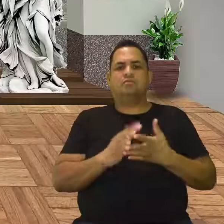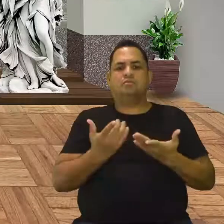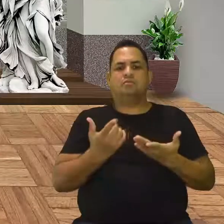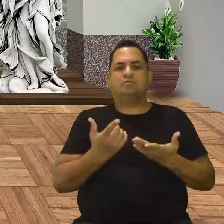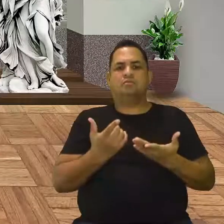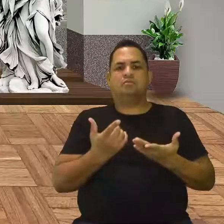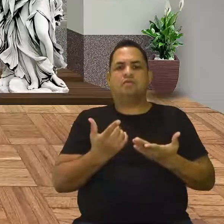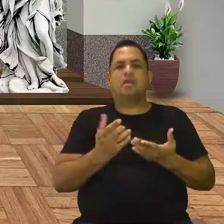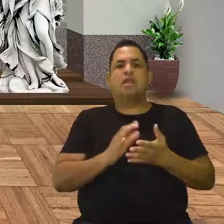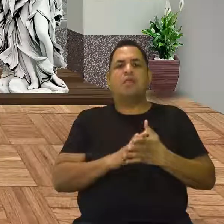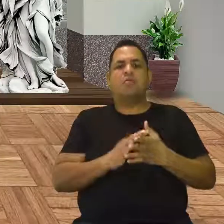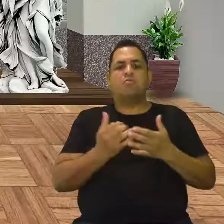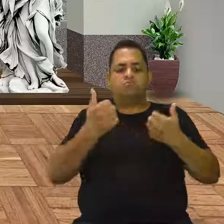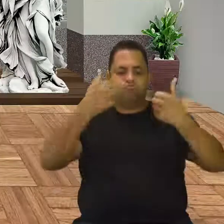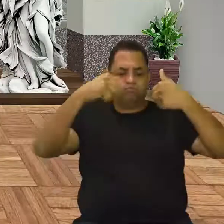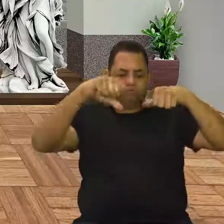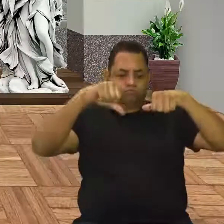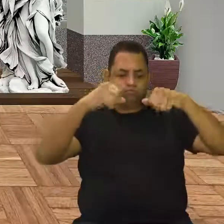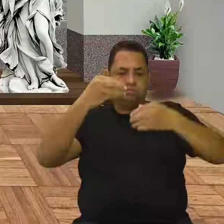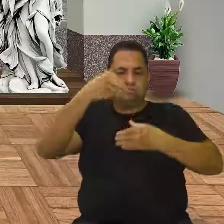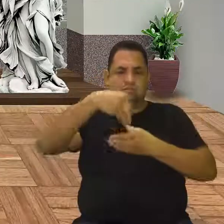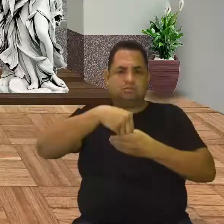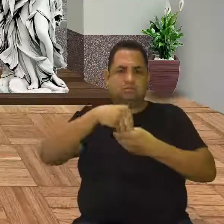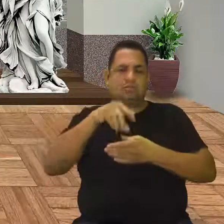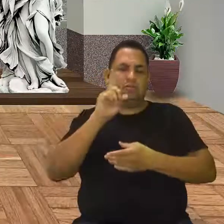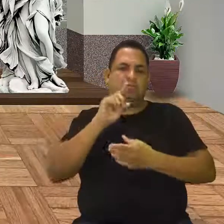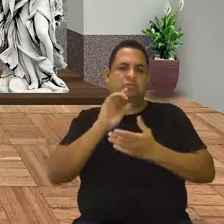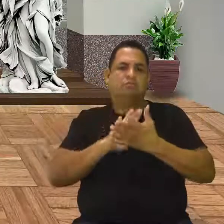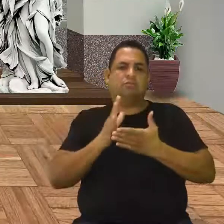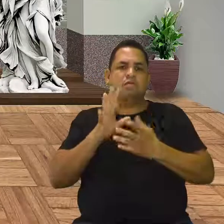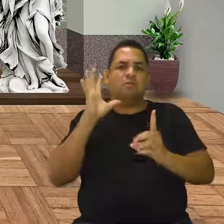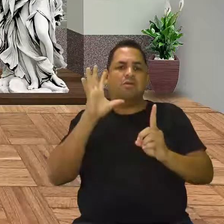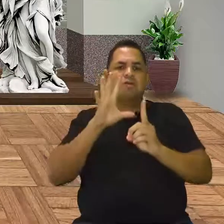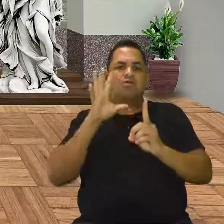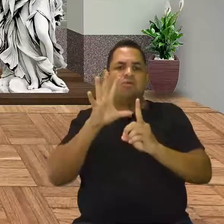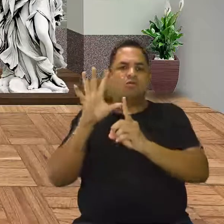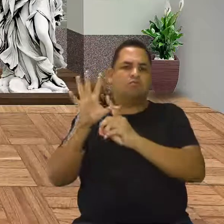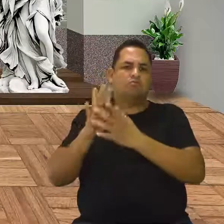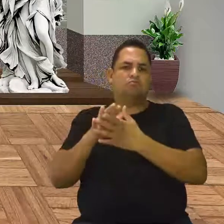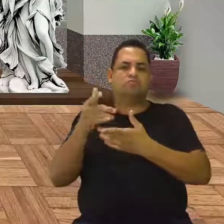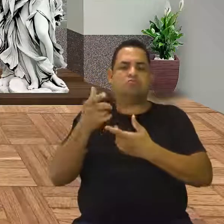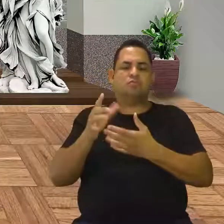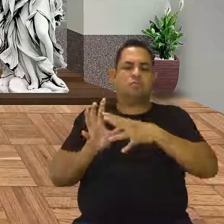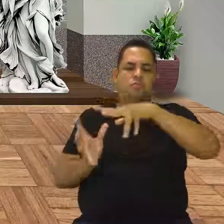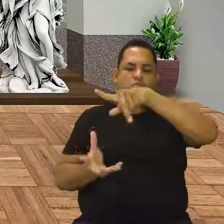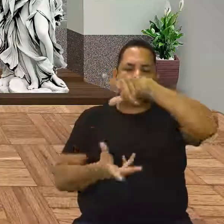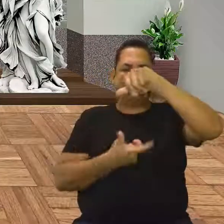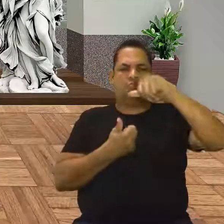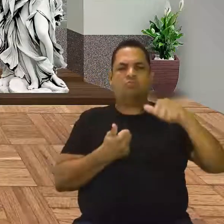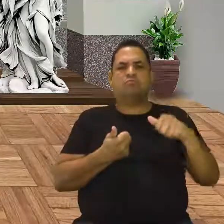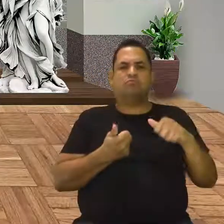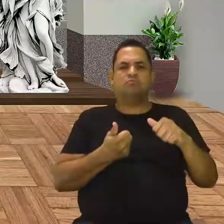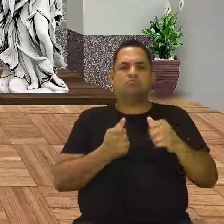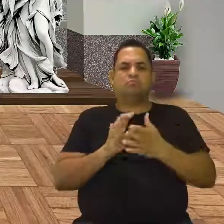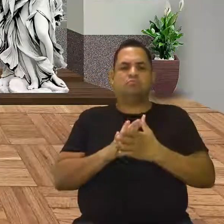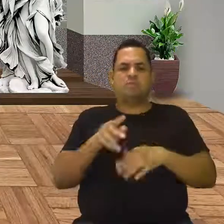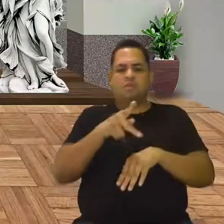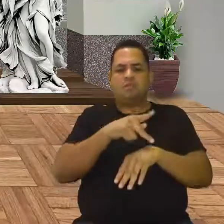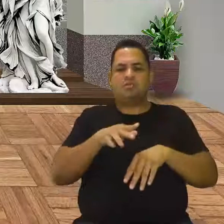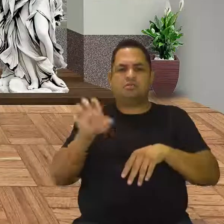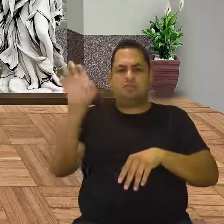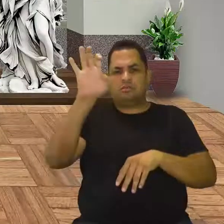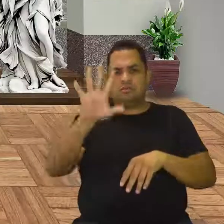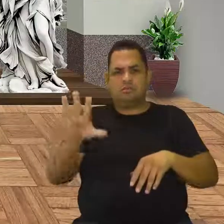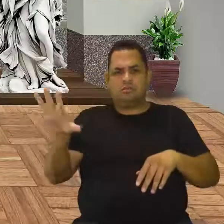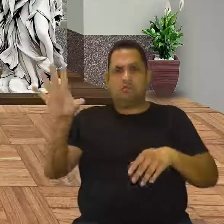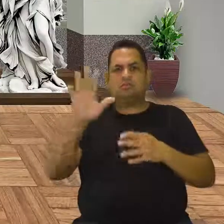crise interna americana, isso acaba repercutindo no mundo. Na verdade, nos países europeus, que